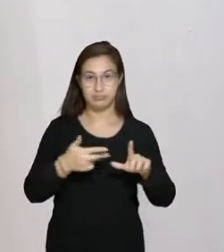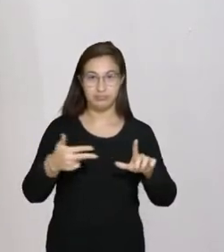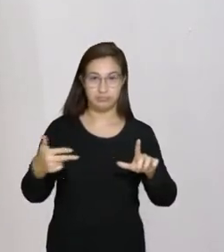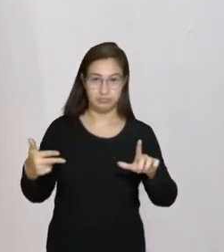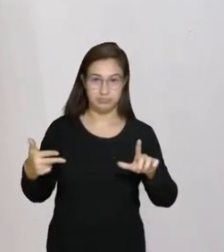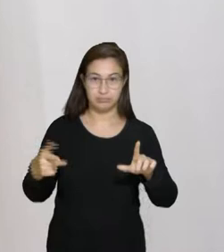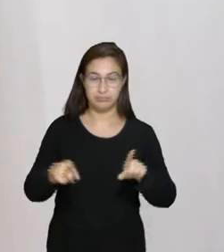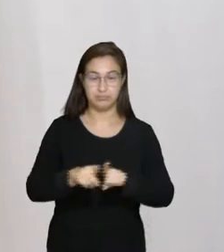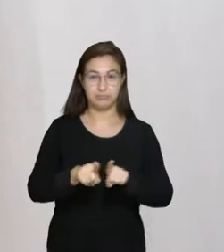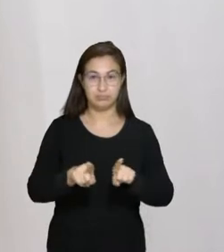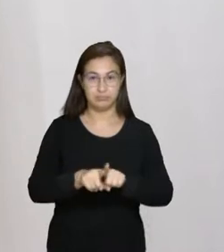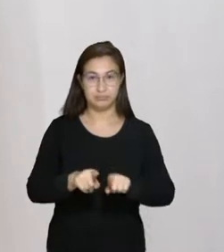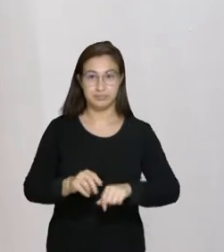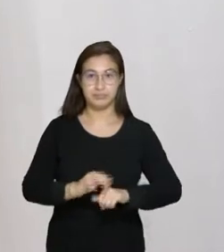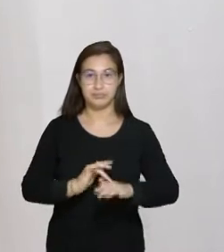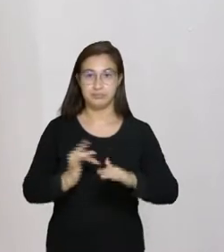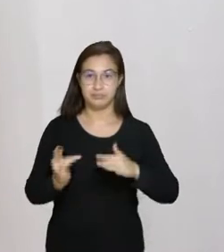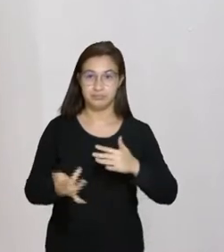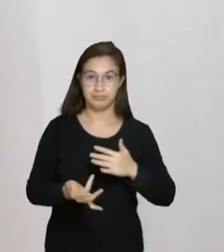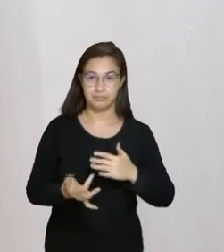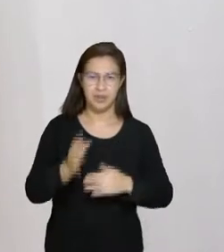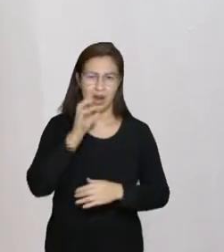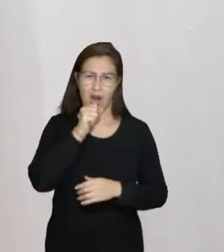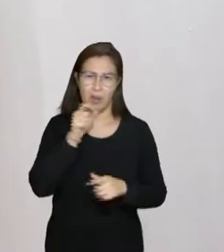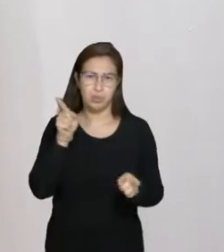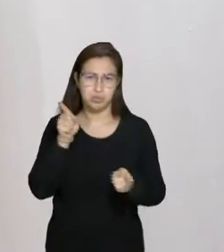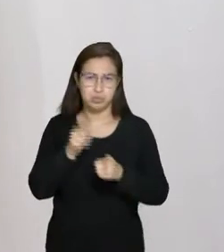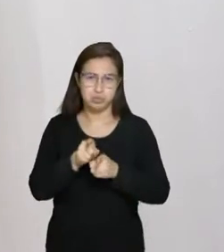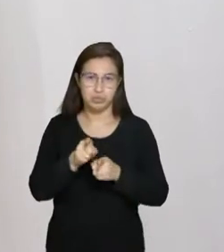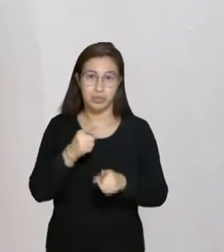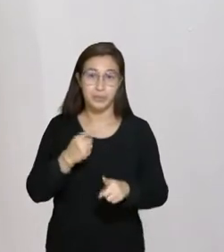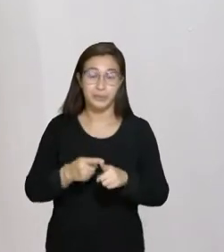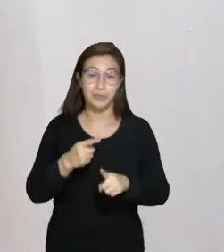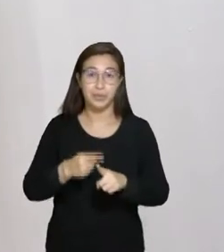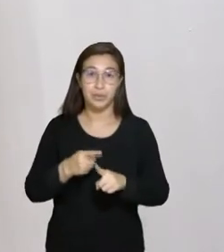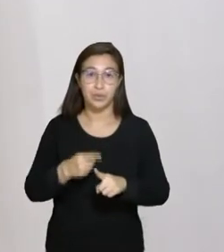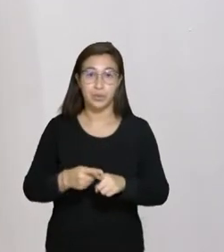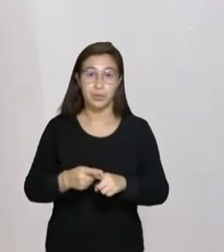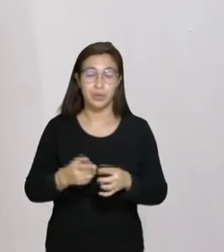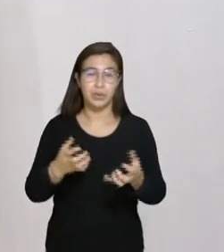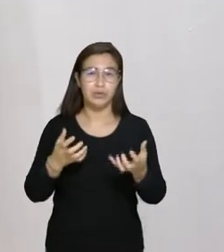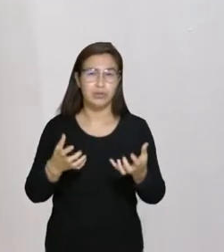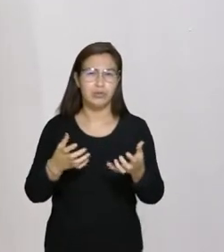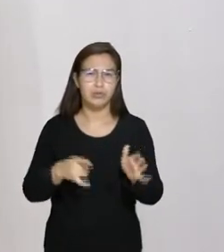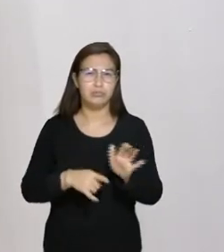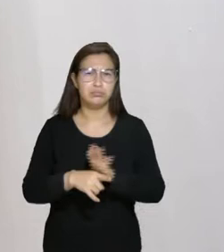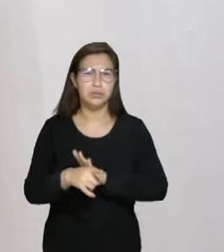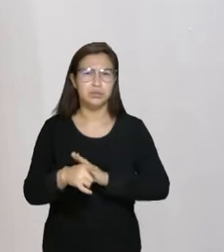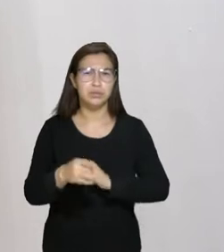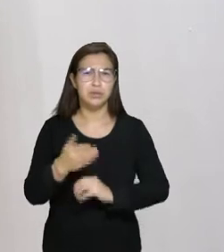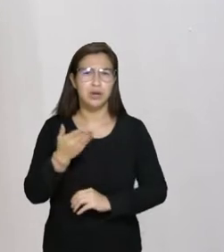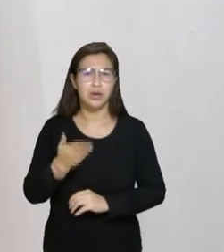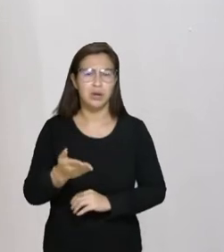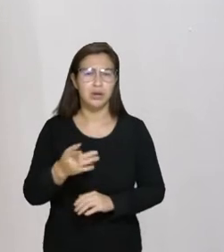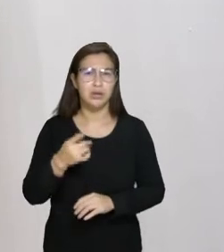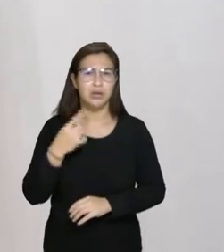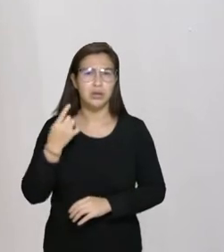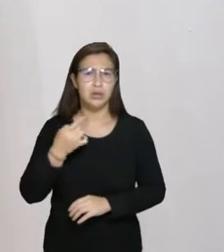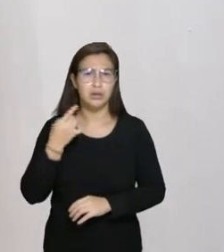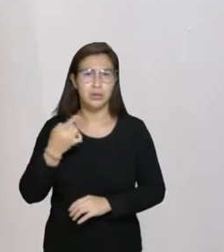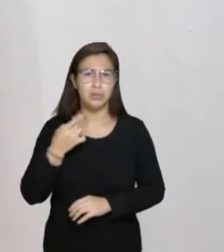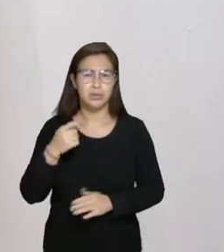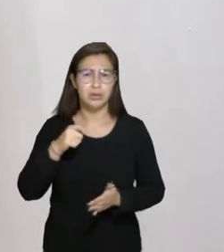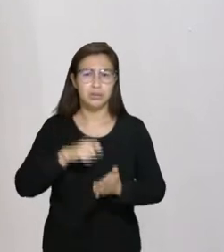sociais. Ser em breve, senhor presidente, porque queria questionar, que agradecer também aos deputados que assinaram a